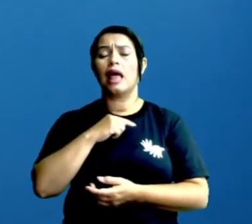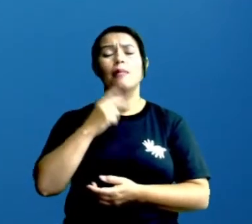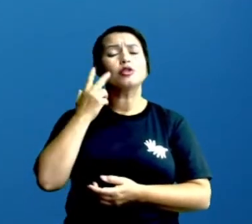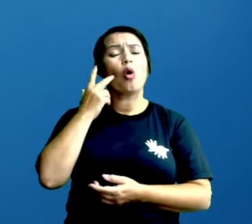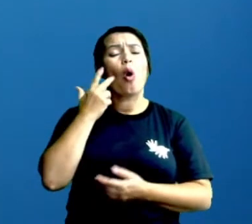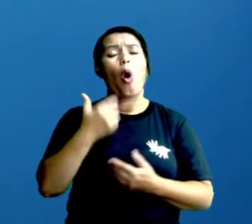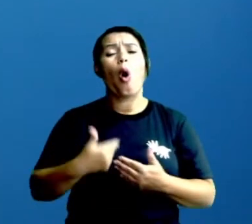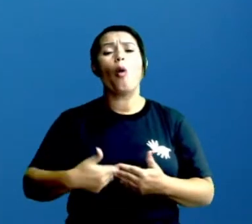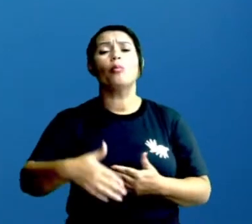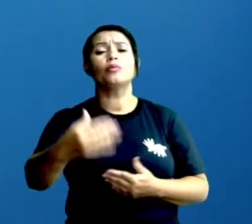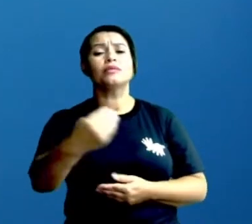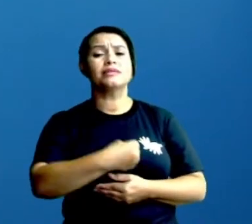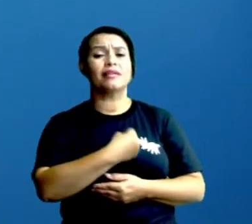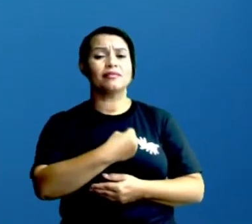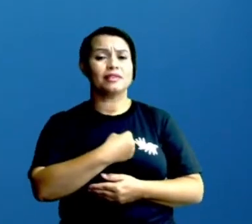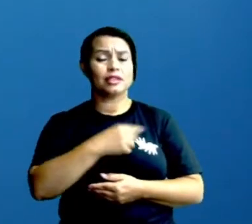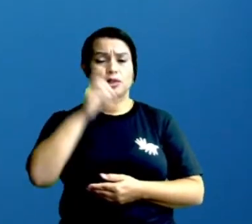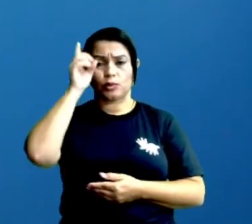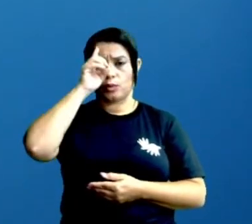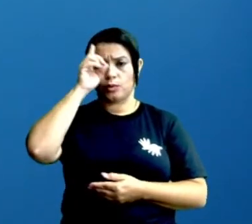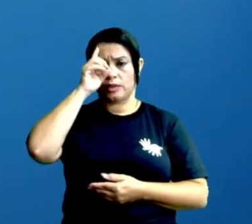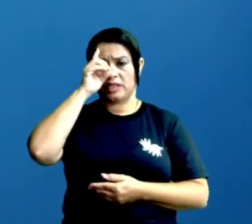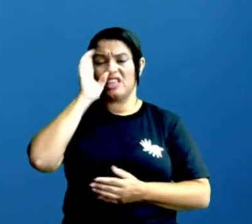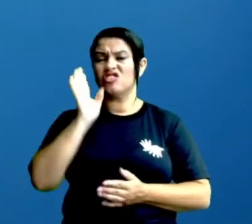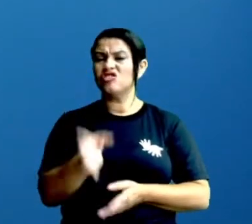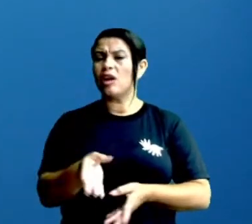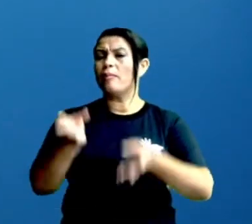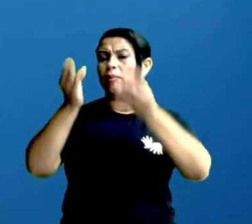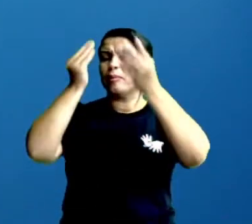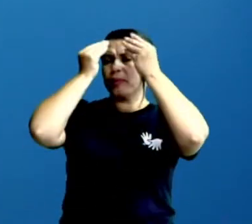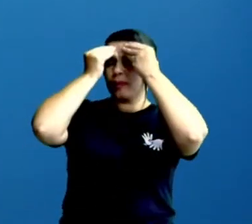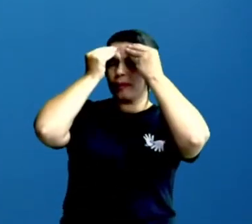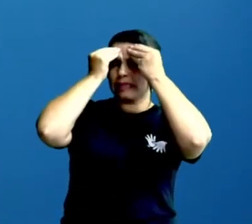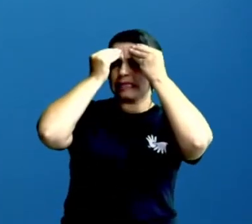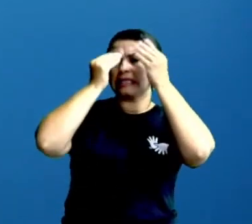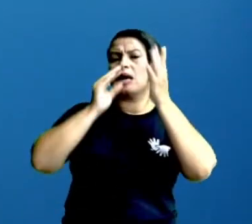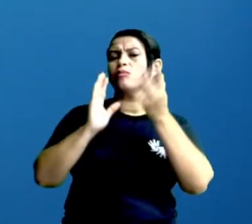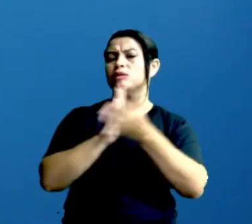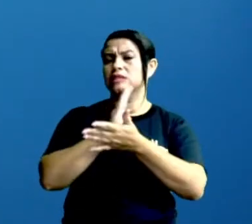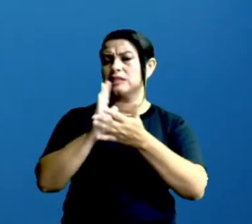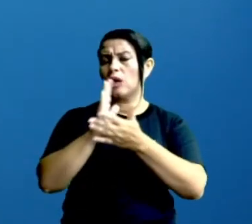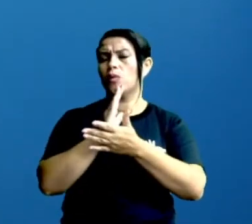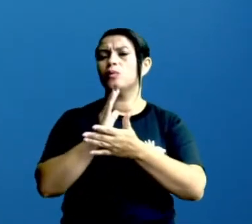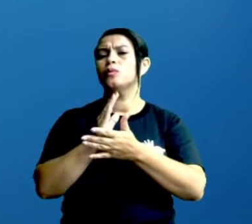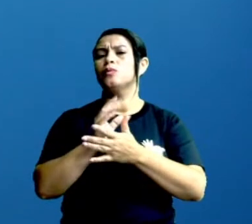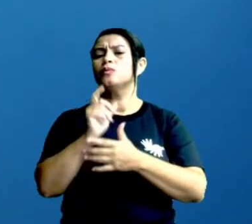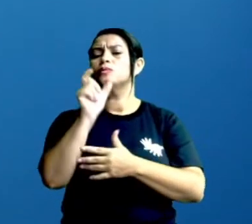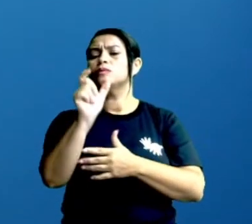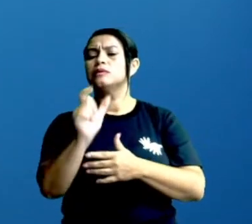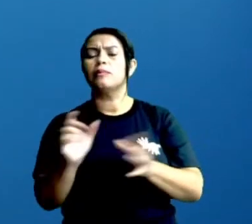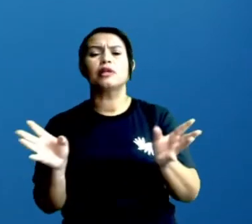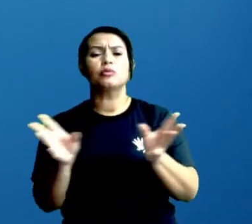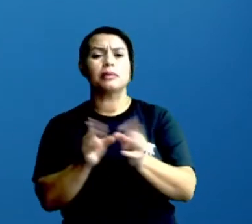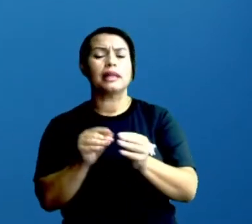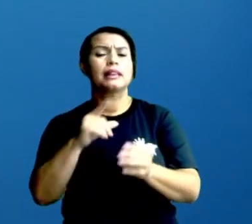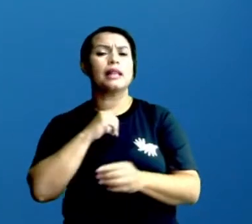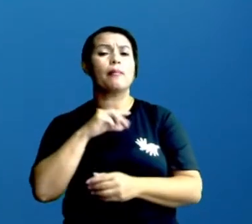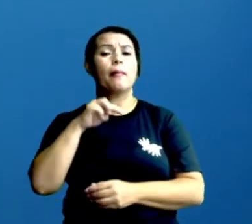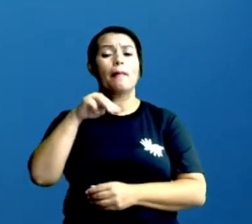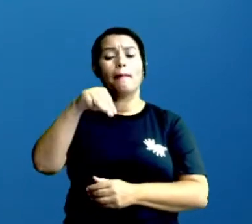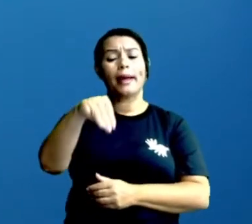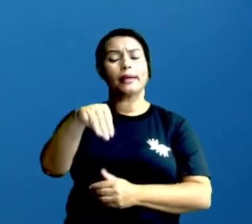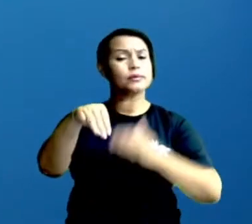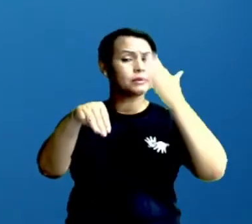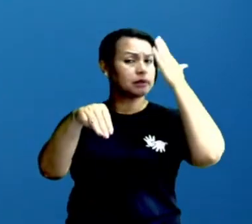automaticamente decoramos os seus símbolos, não é isso? Memorizamos os seus símbolos. Quando nós temos metro,